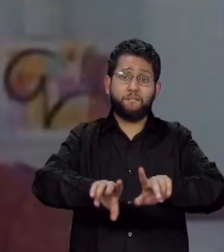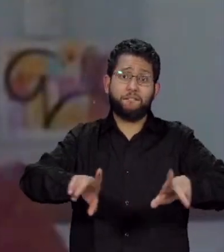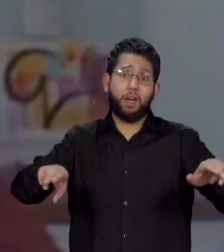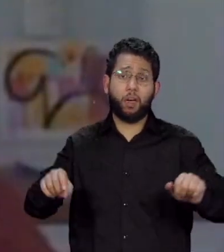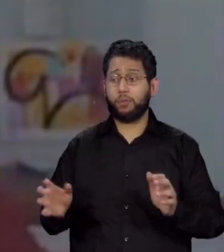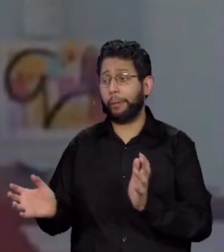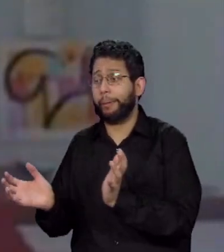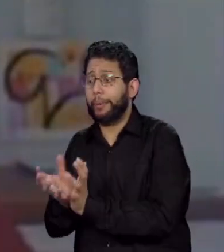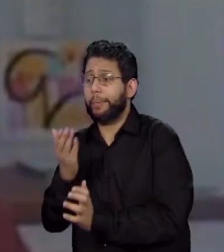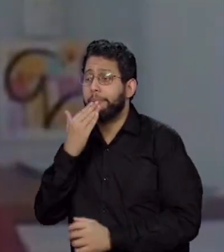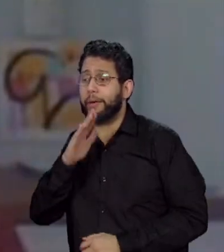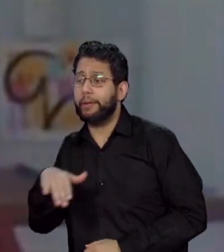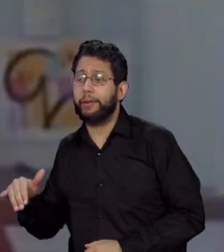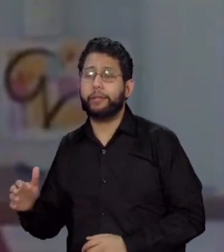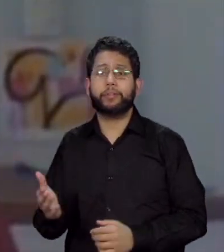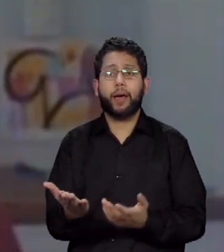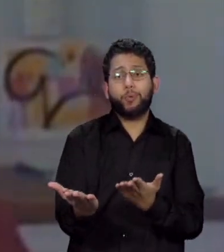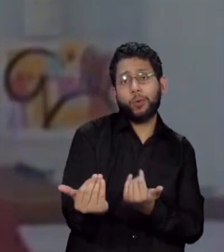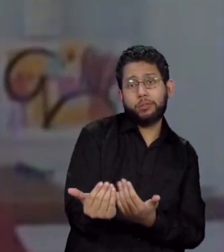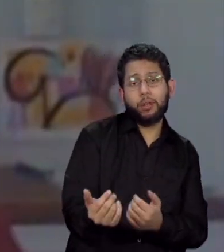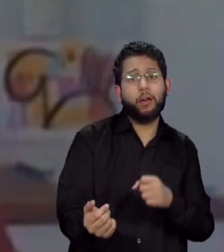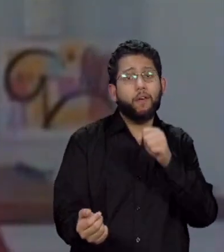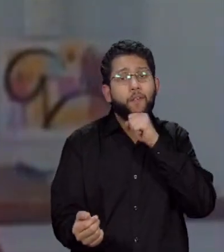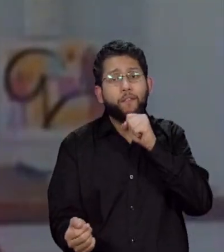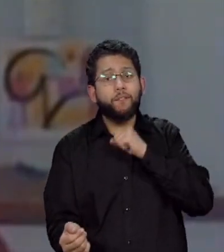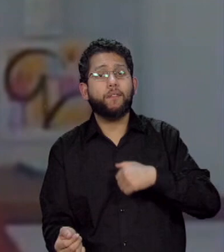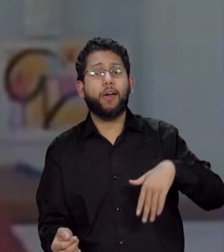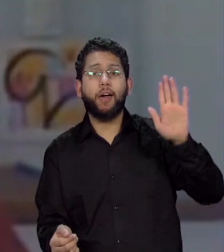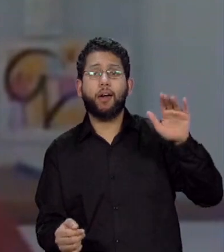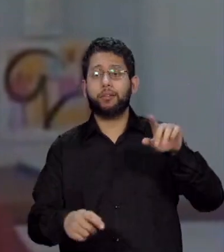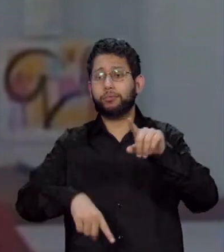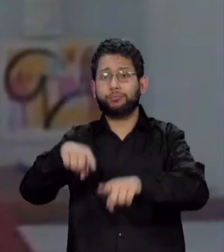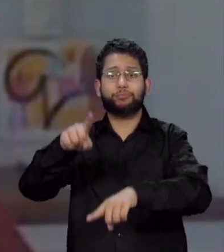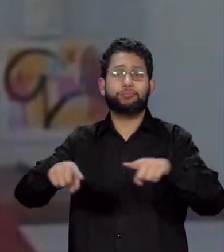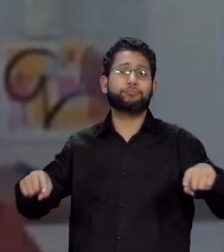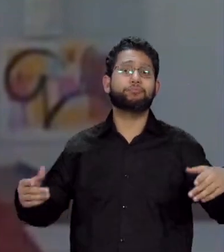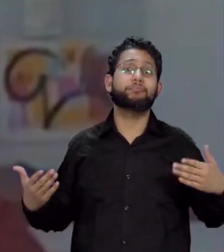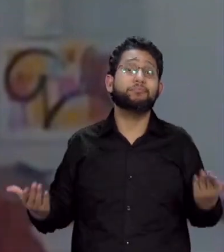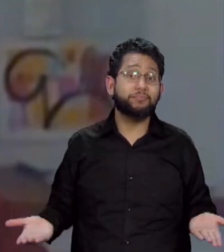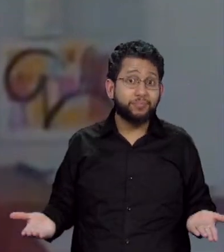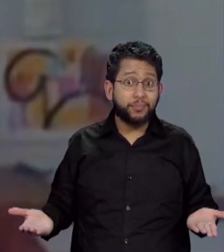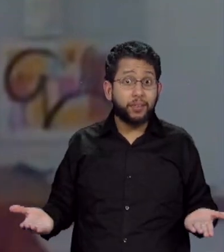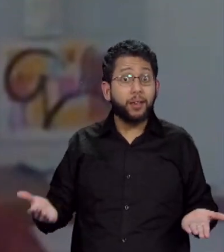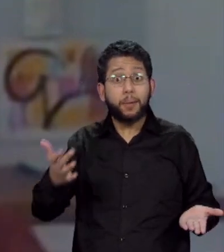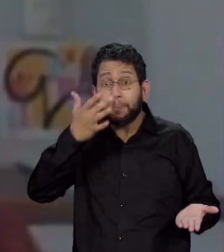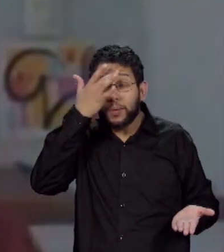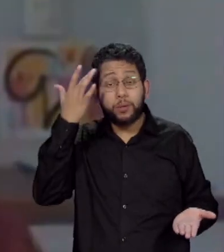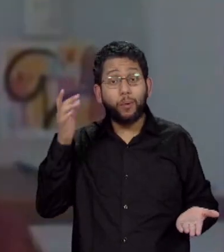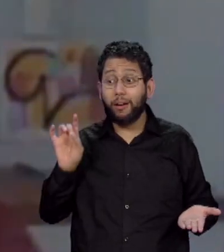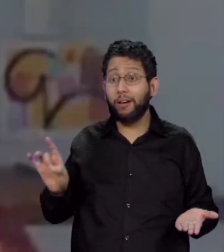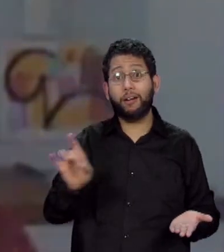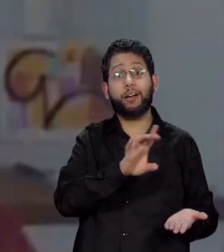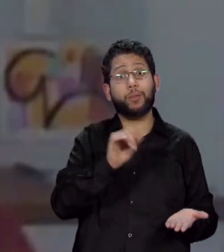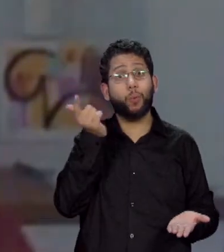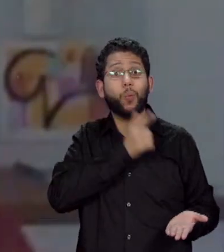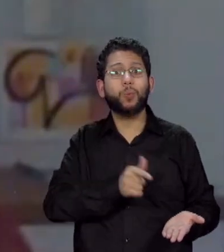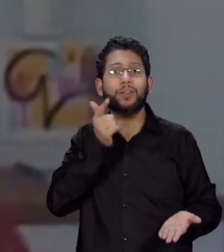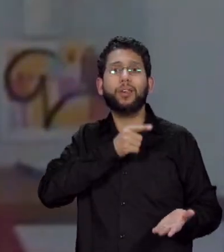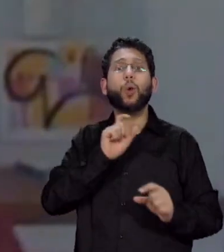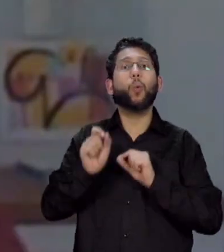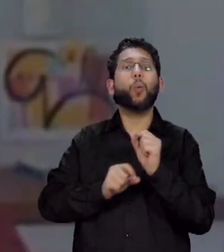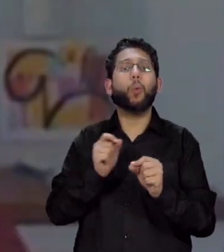projetos culturais para crianças, pude fazer para jovens, pude fazer para um público de terceira idade, promover